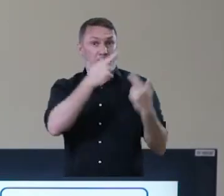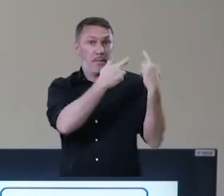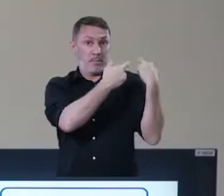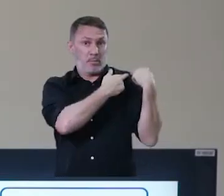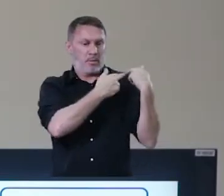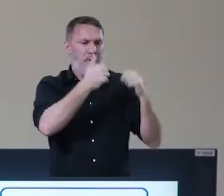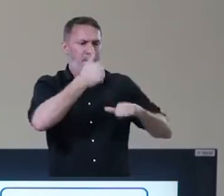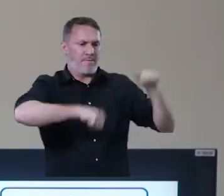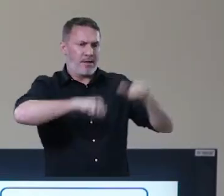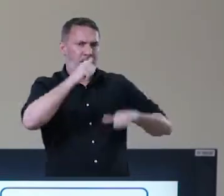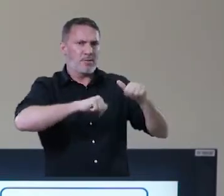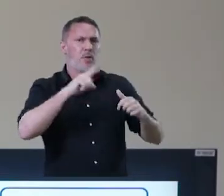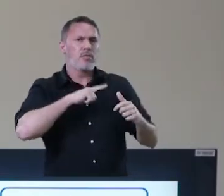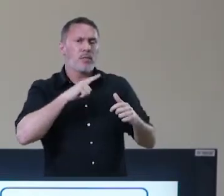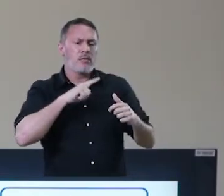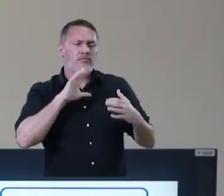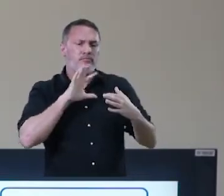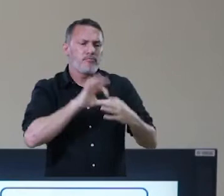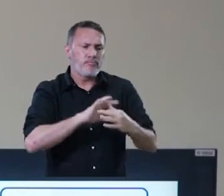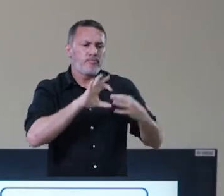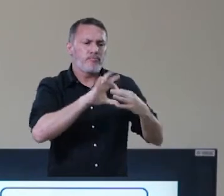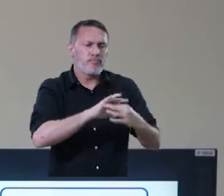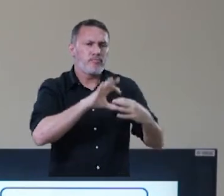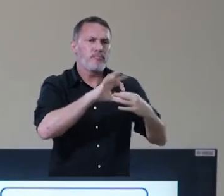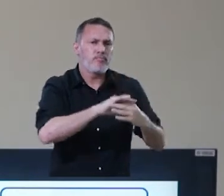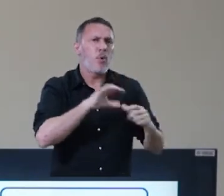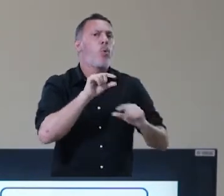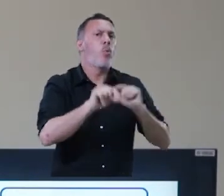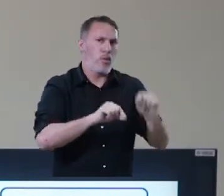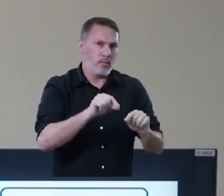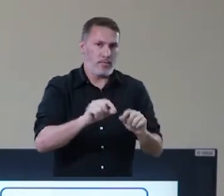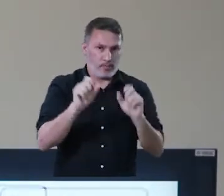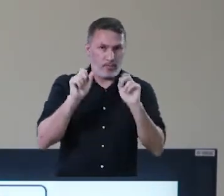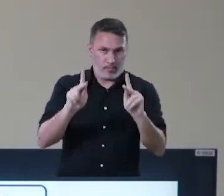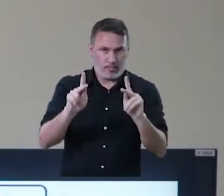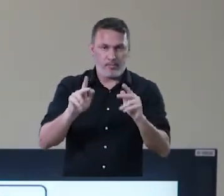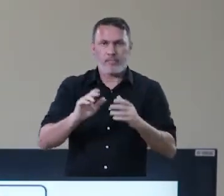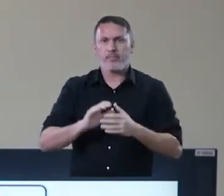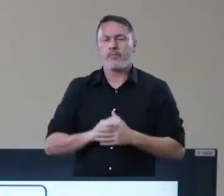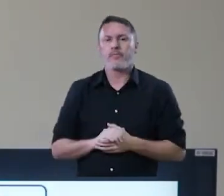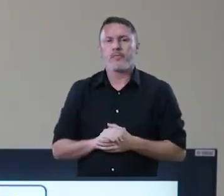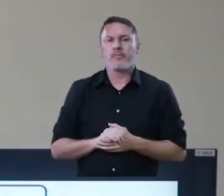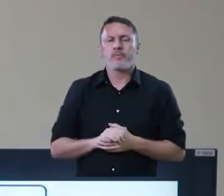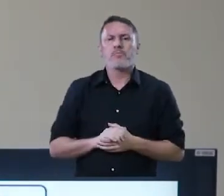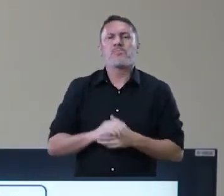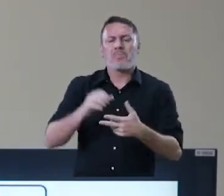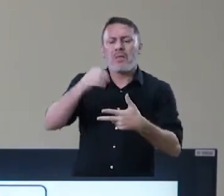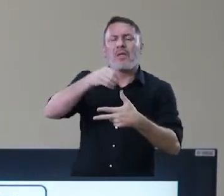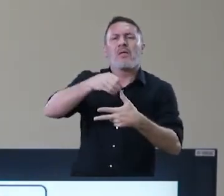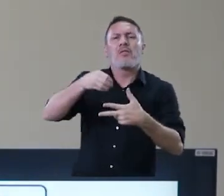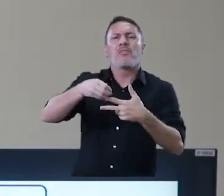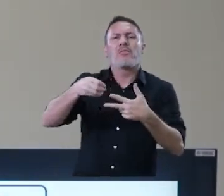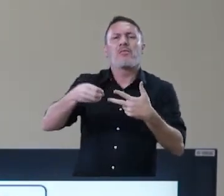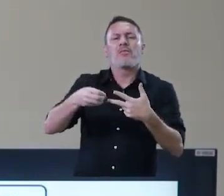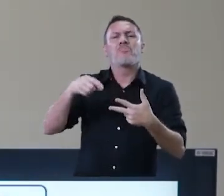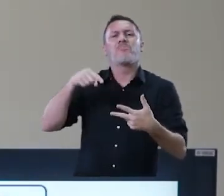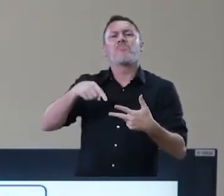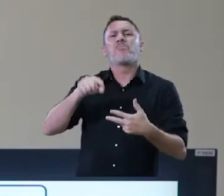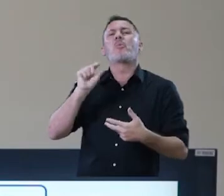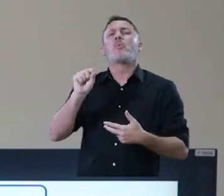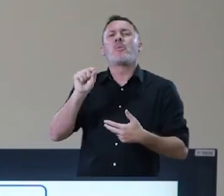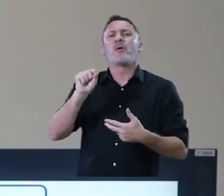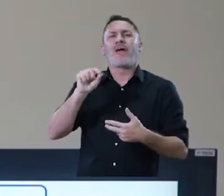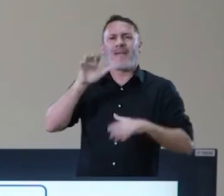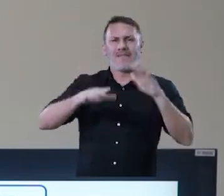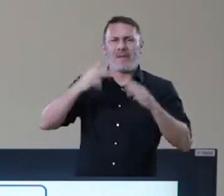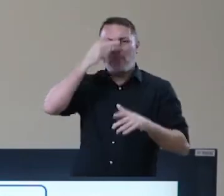vai buscar na sua redação. Perfeito? Vamos lá então. O que eu tenho primeiro? O que é o Enem?